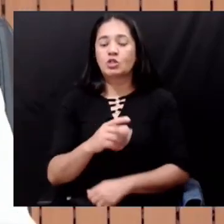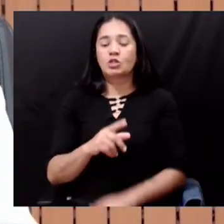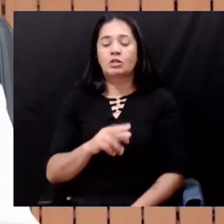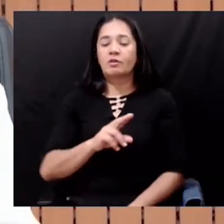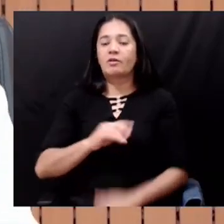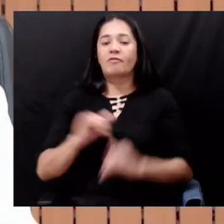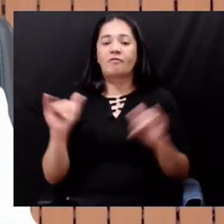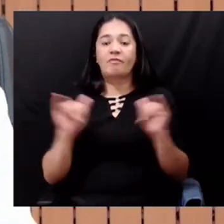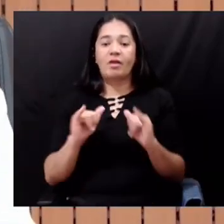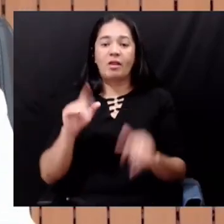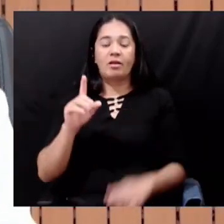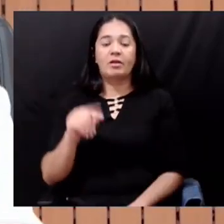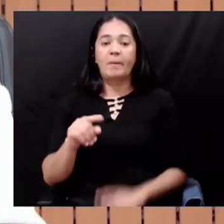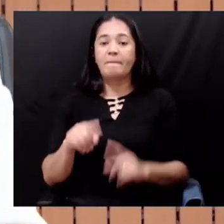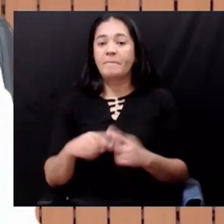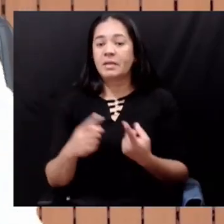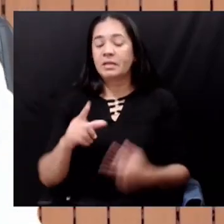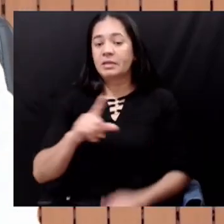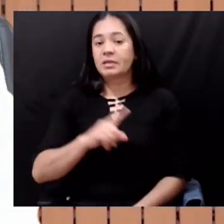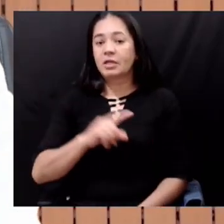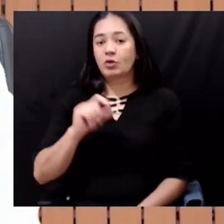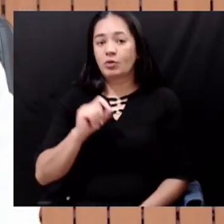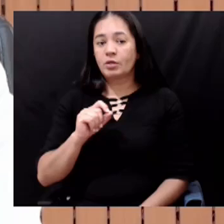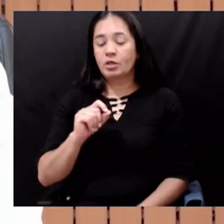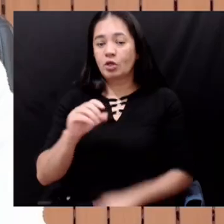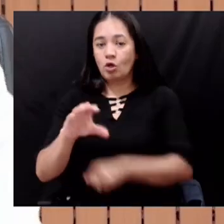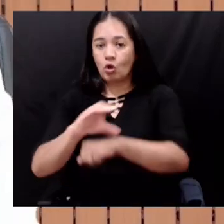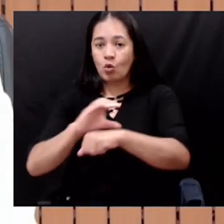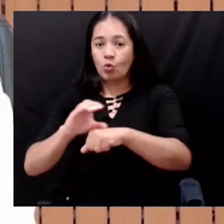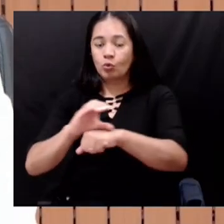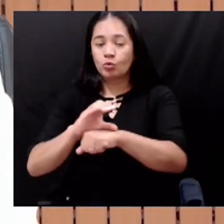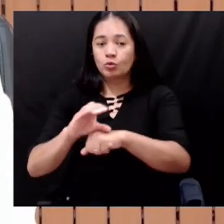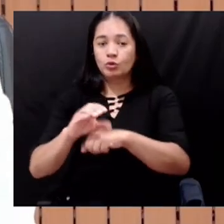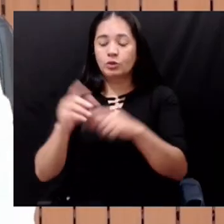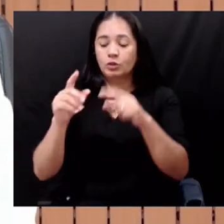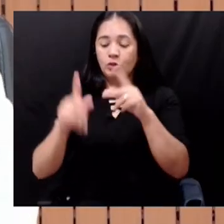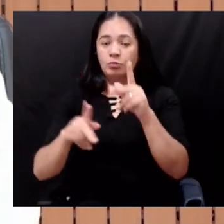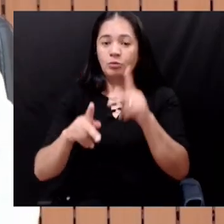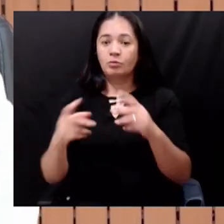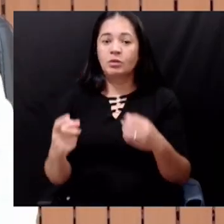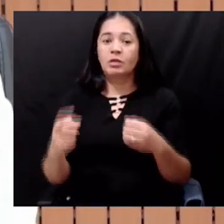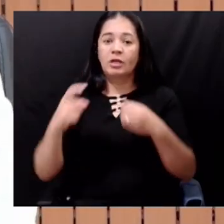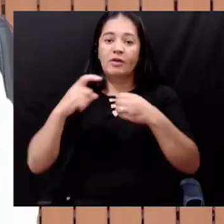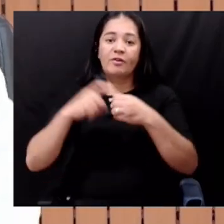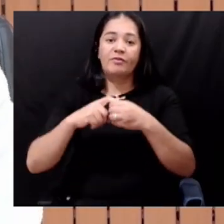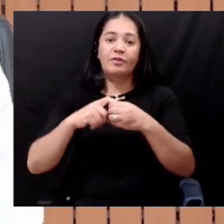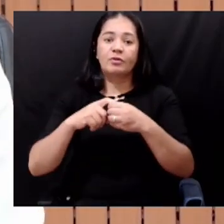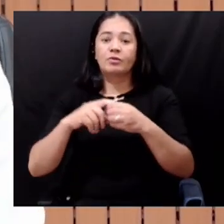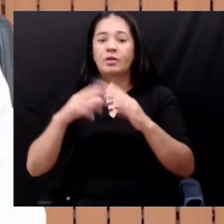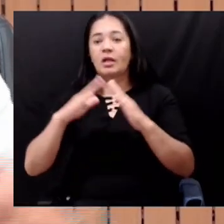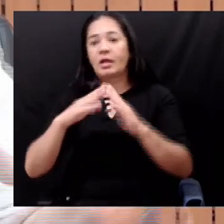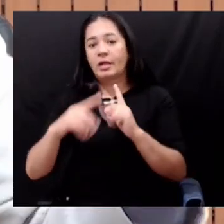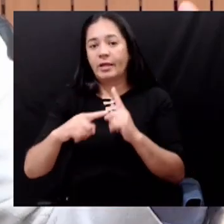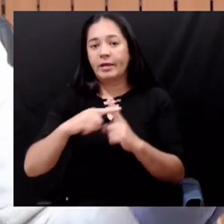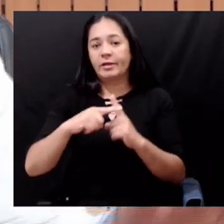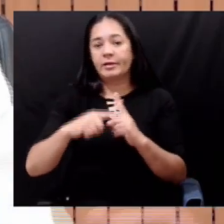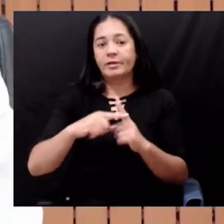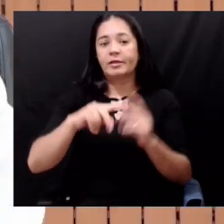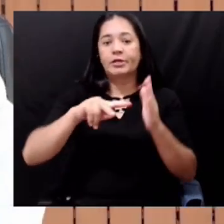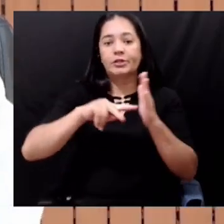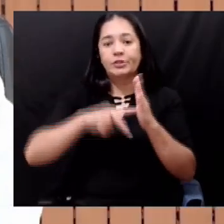são vinculados a igrejas, a sindicatos, a partidos, a movimento